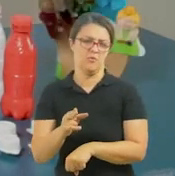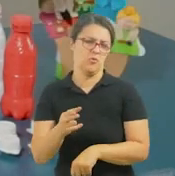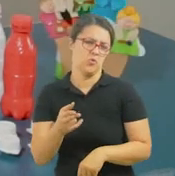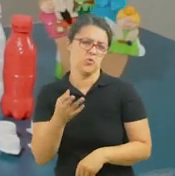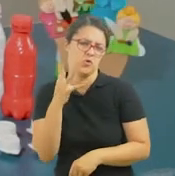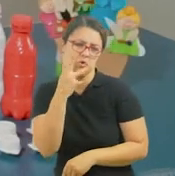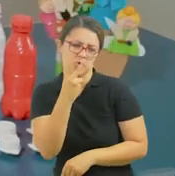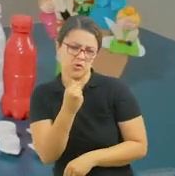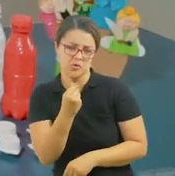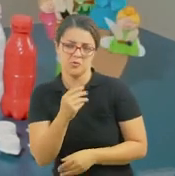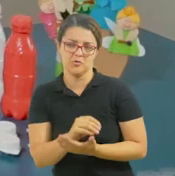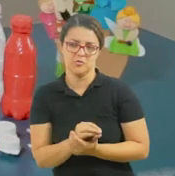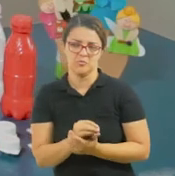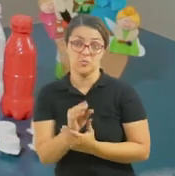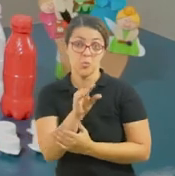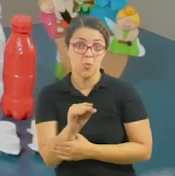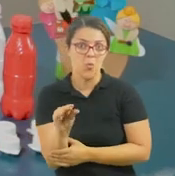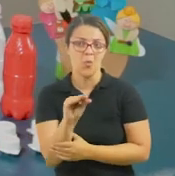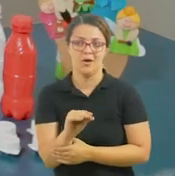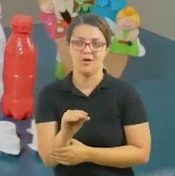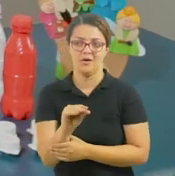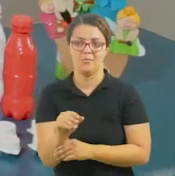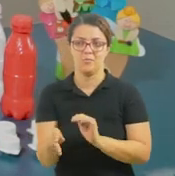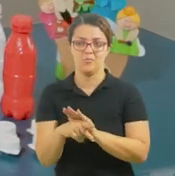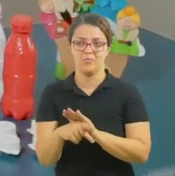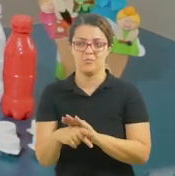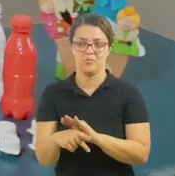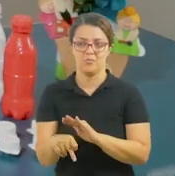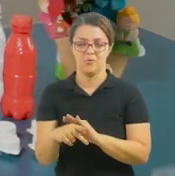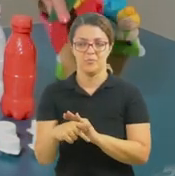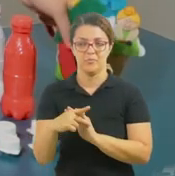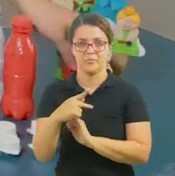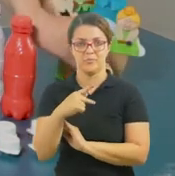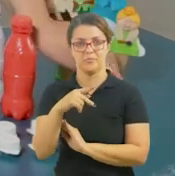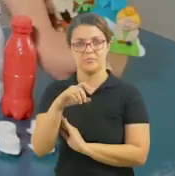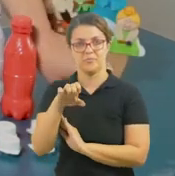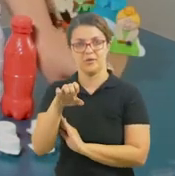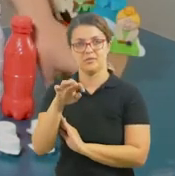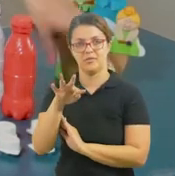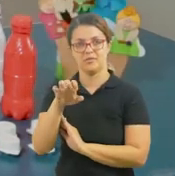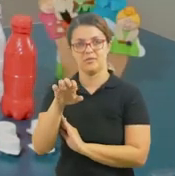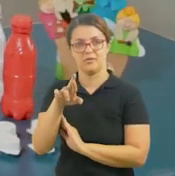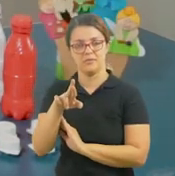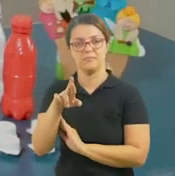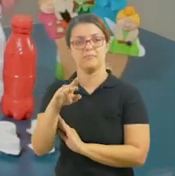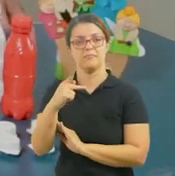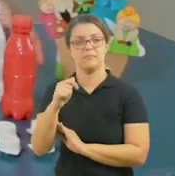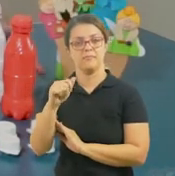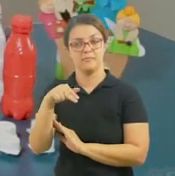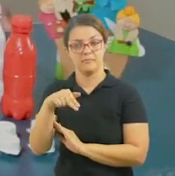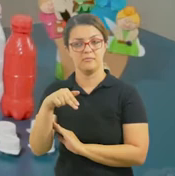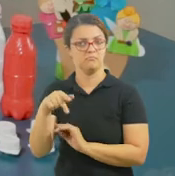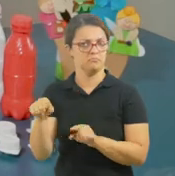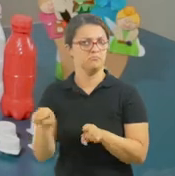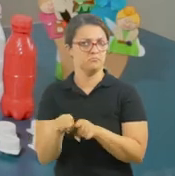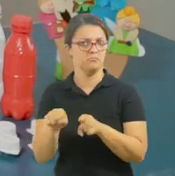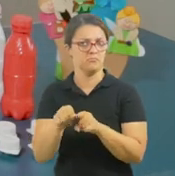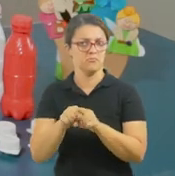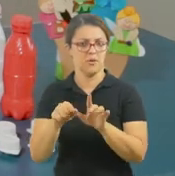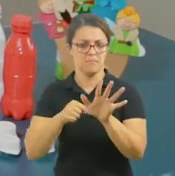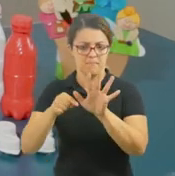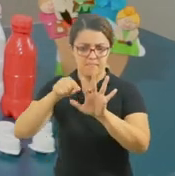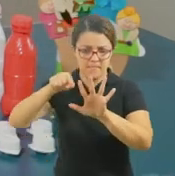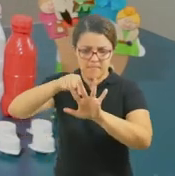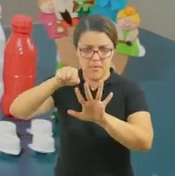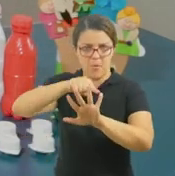esses fantoches do Peter Pan. Você pode também fazer uma mãozinha de papelão, olha que legal. E